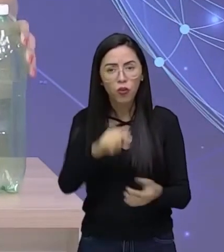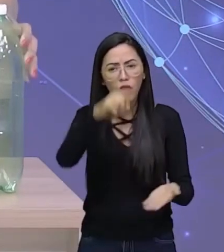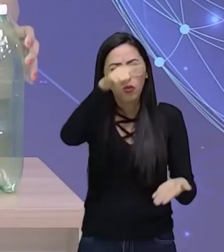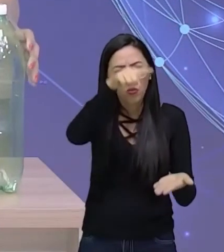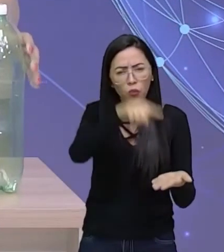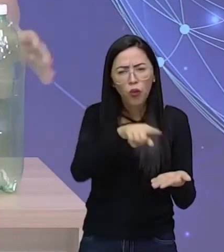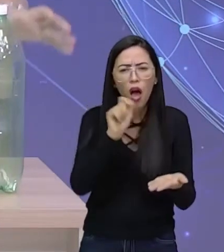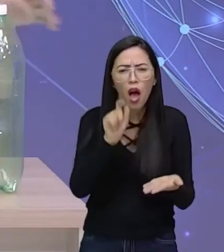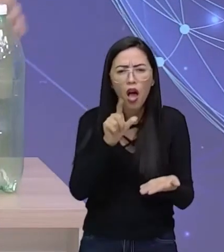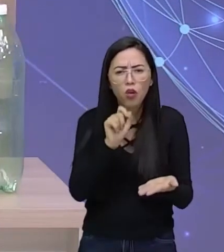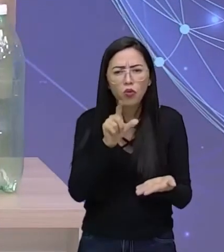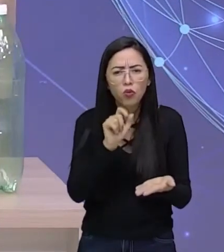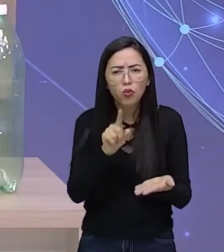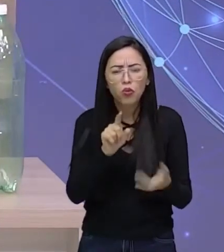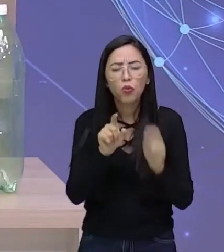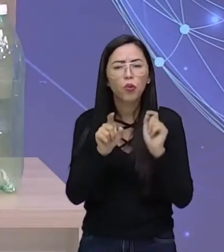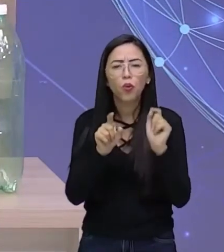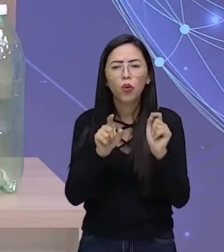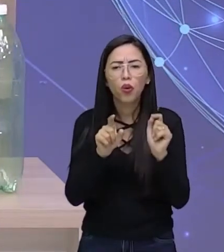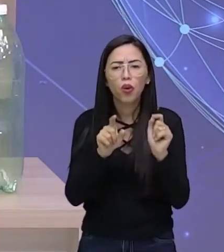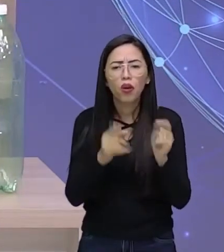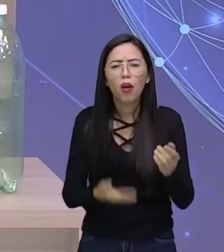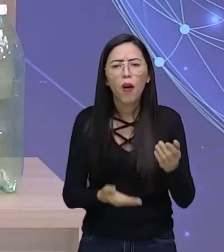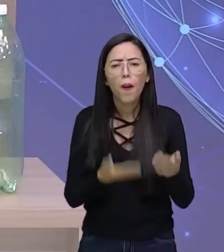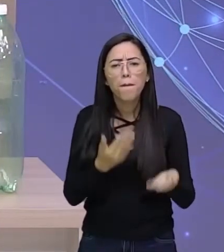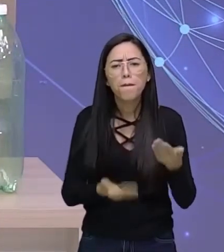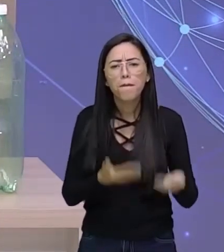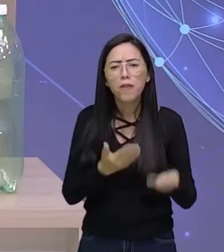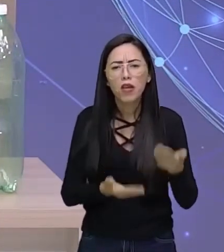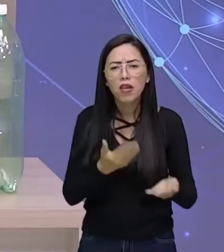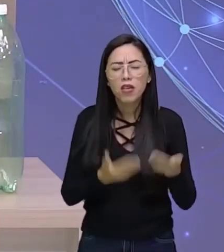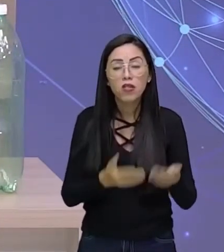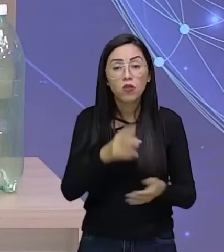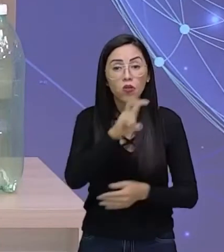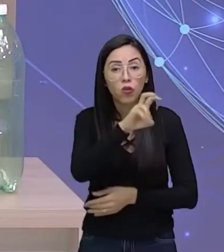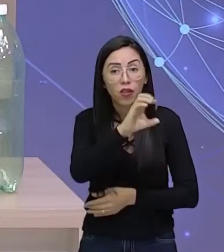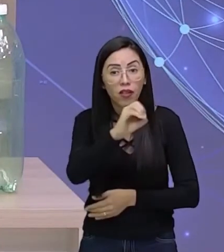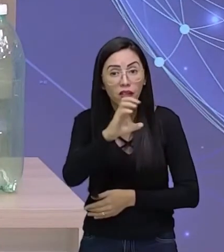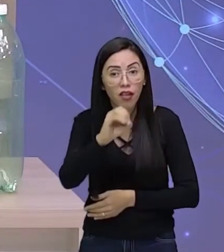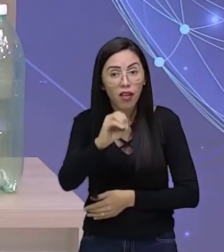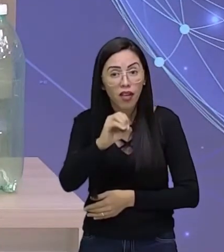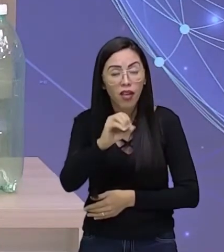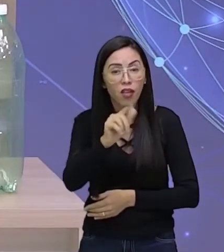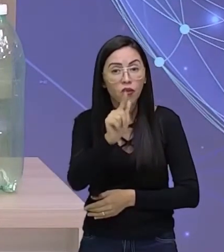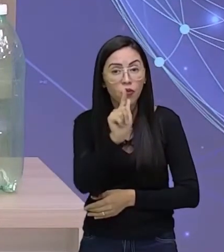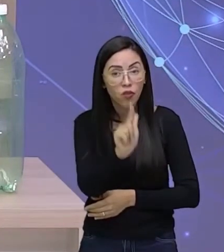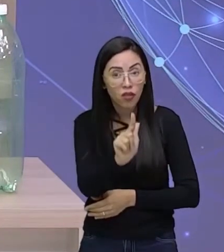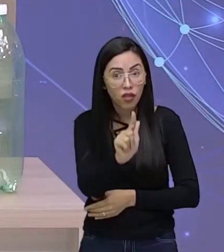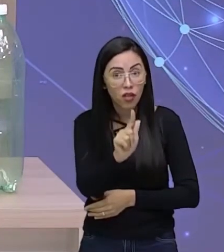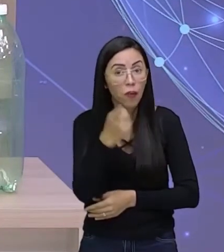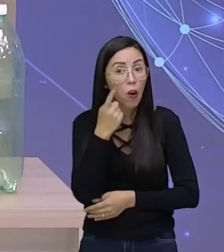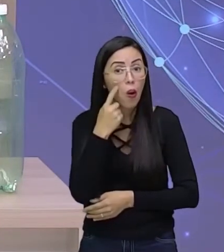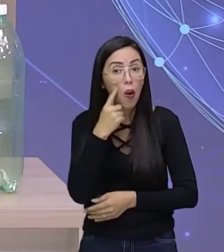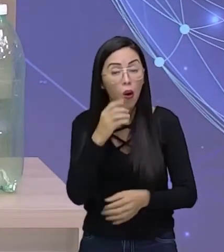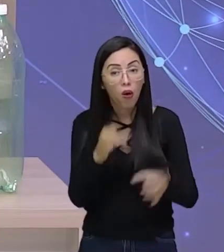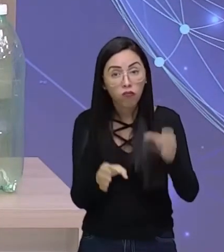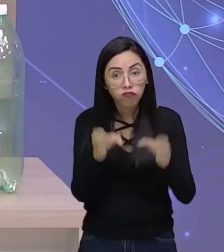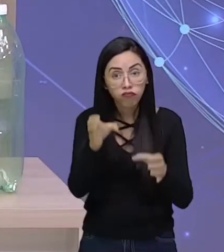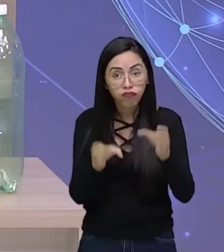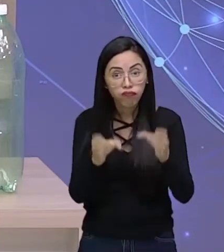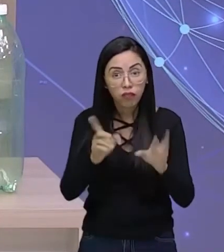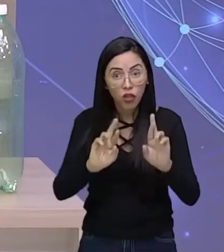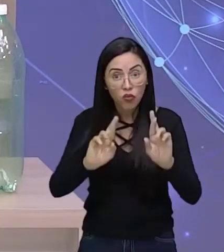pizza, lembre logo. É o que? Instrumento de medir líquido. Garrafa, 1, 2, e